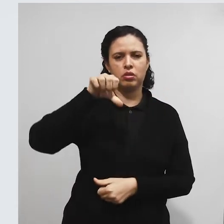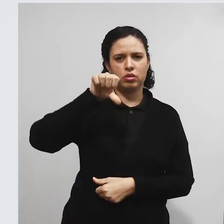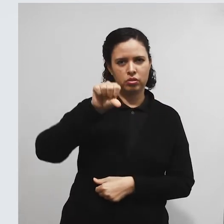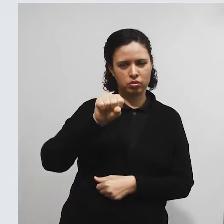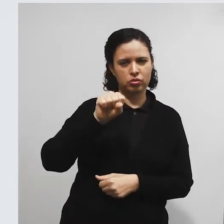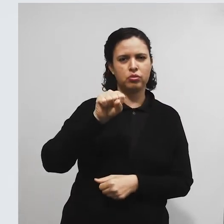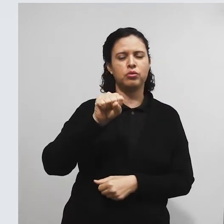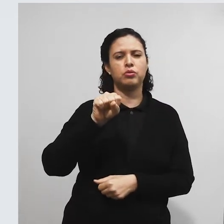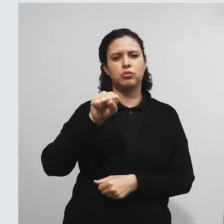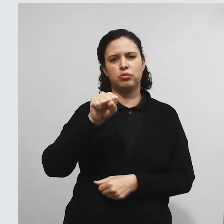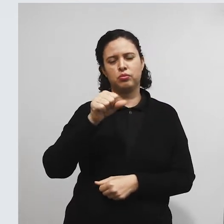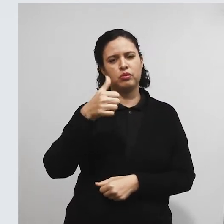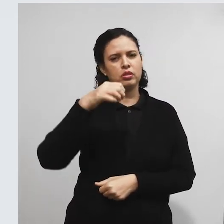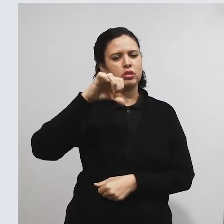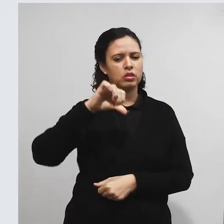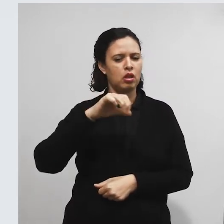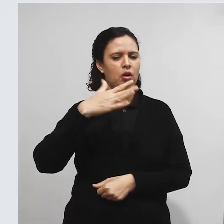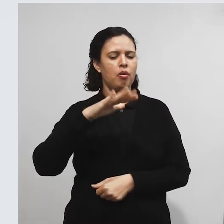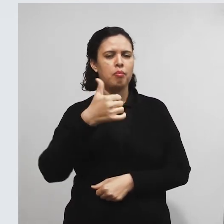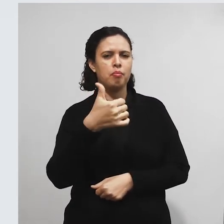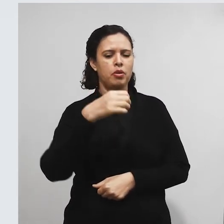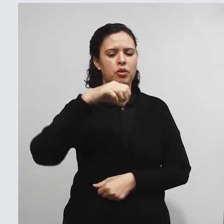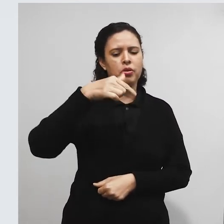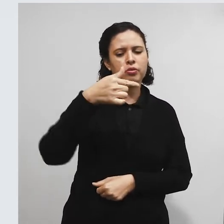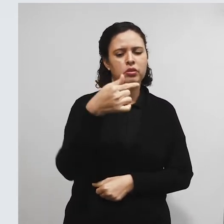18 e 19, entre